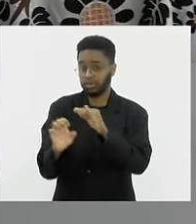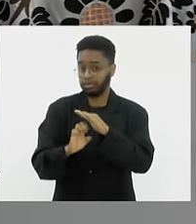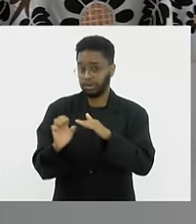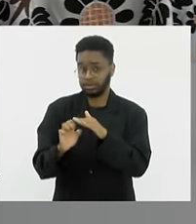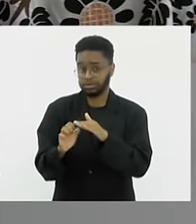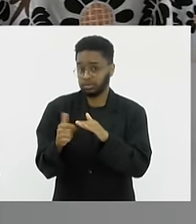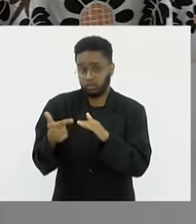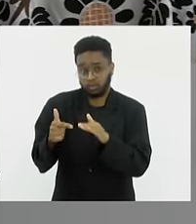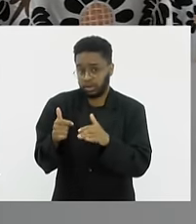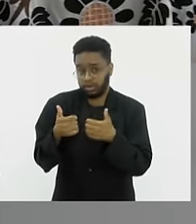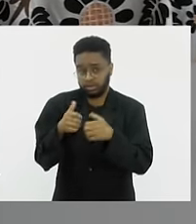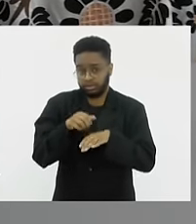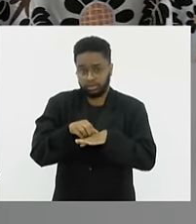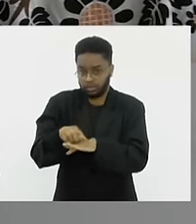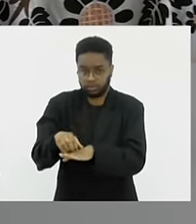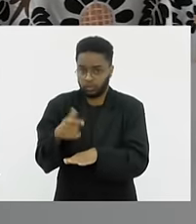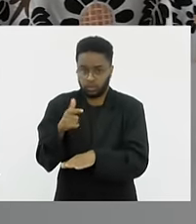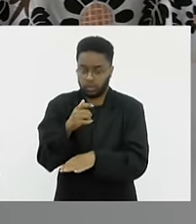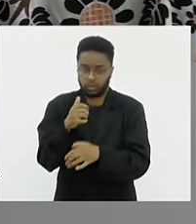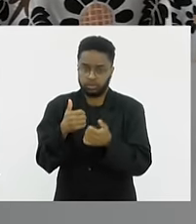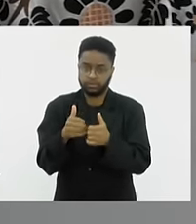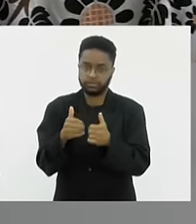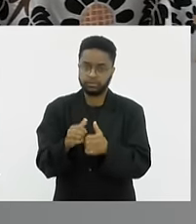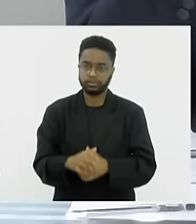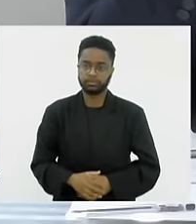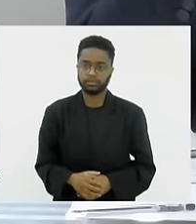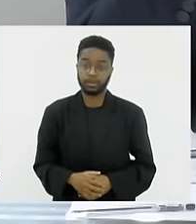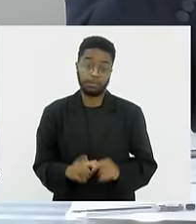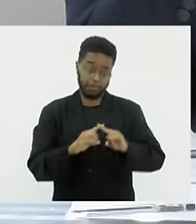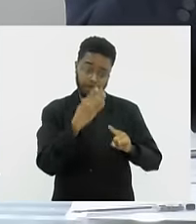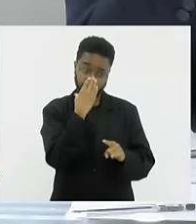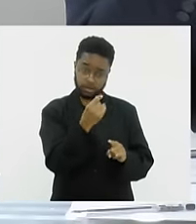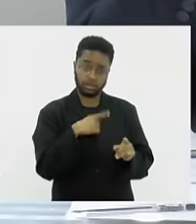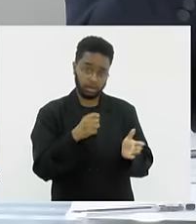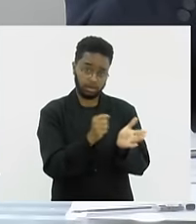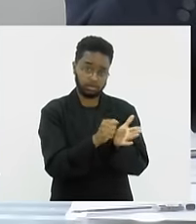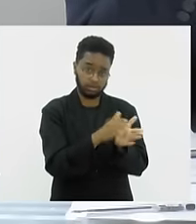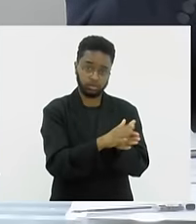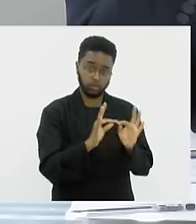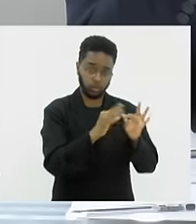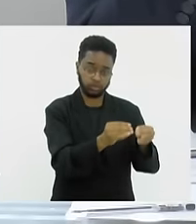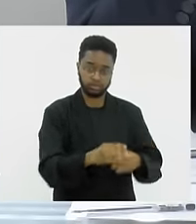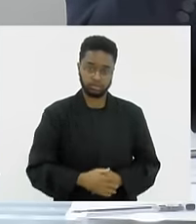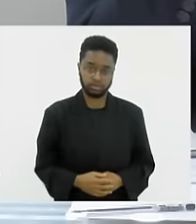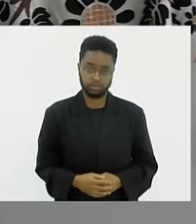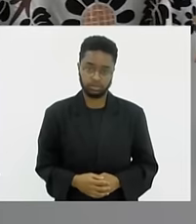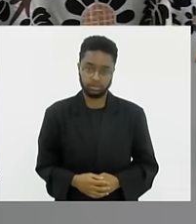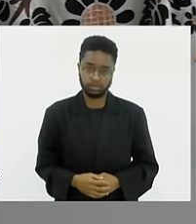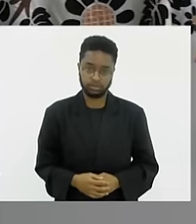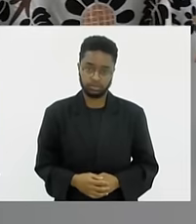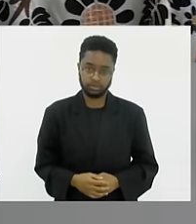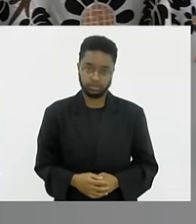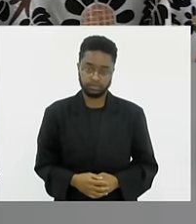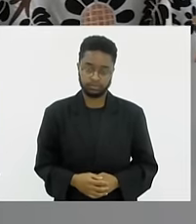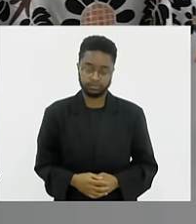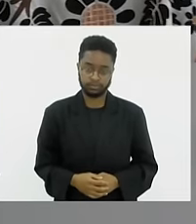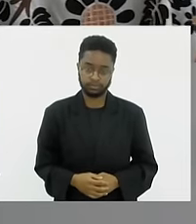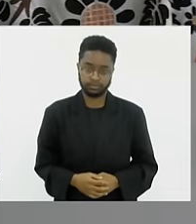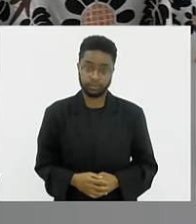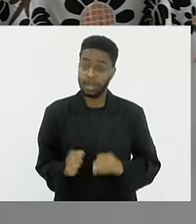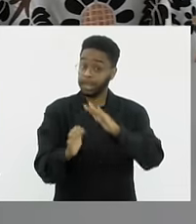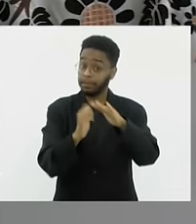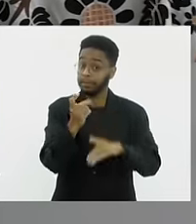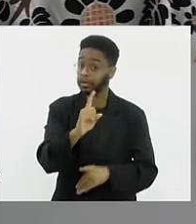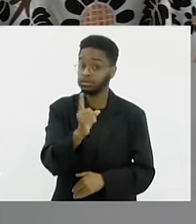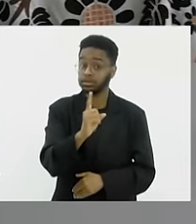população vai ficar sem transporte. Acredito que não seja isso. Mas as vans você autuou todas. Nós autuamos, deputado. As empresas não.